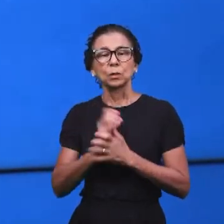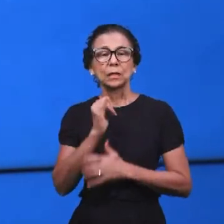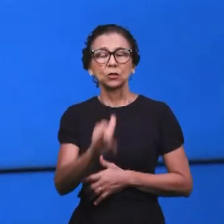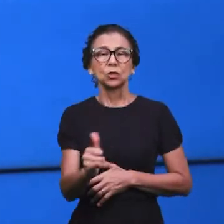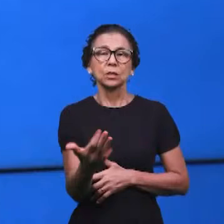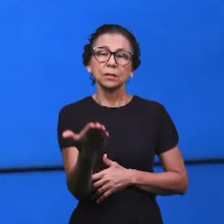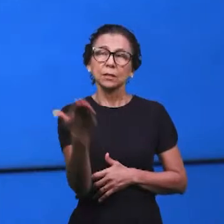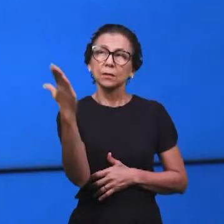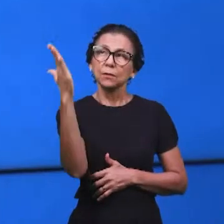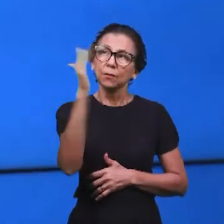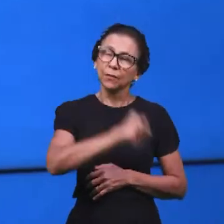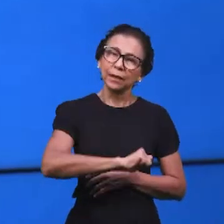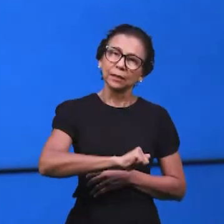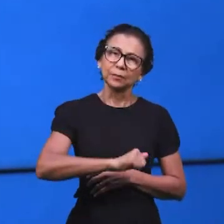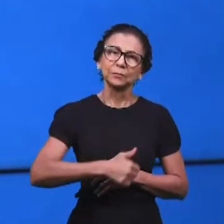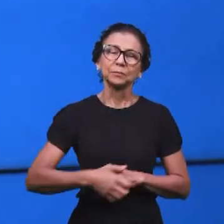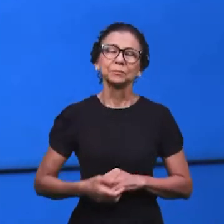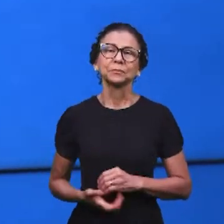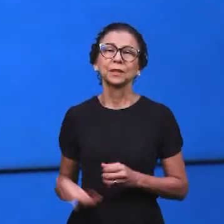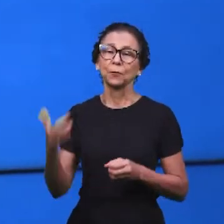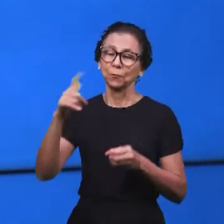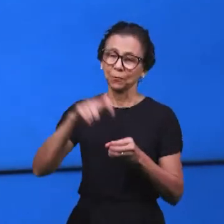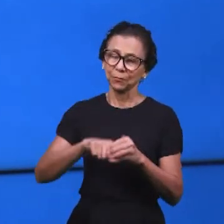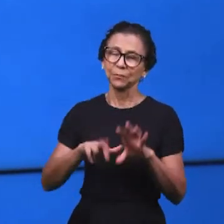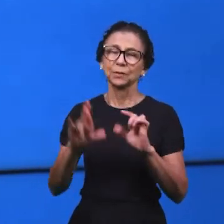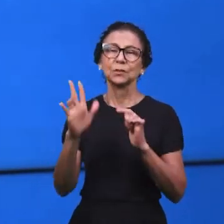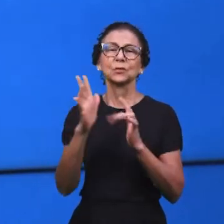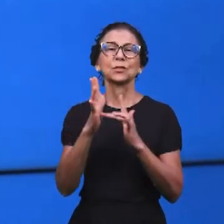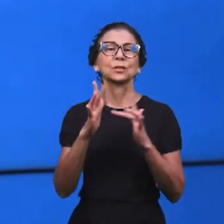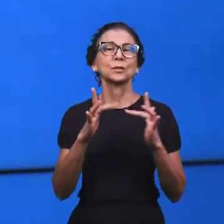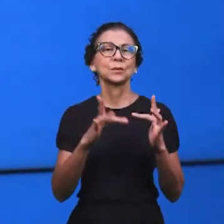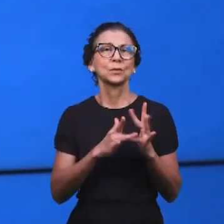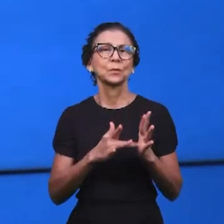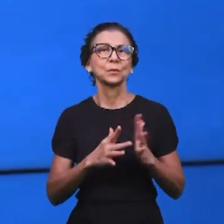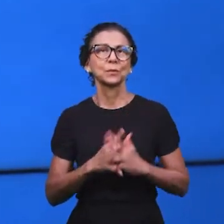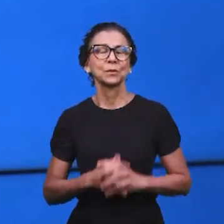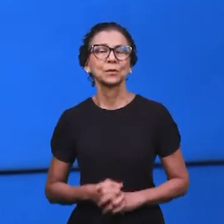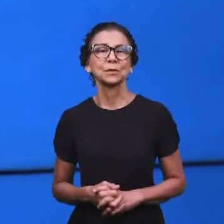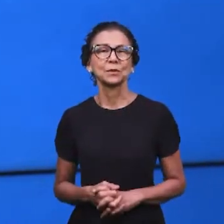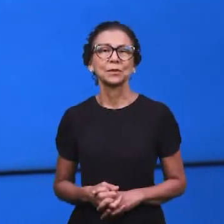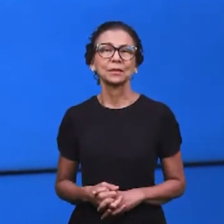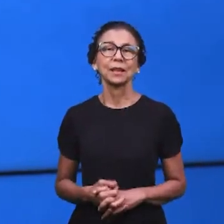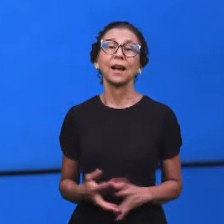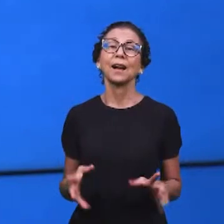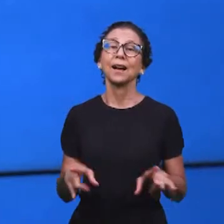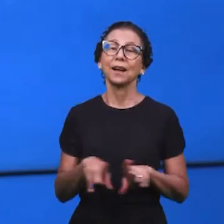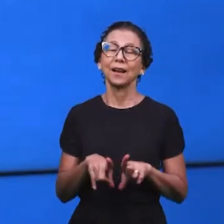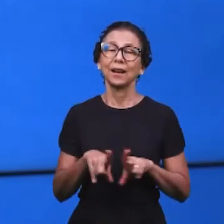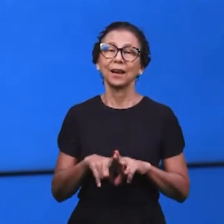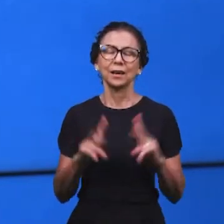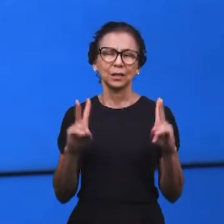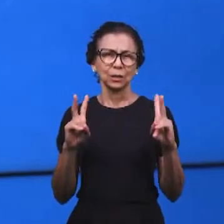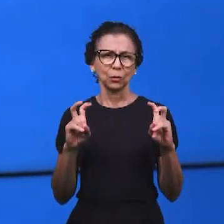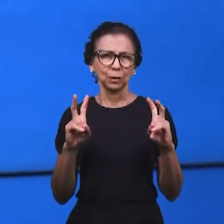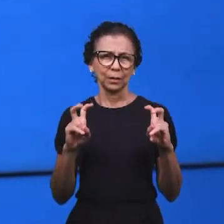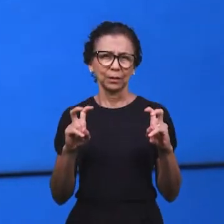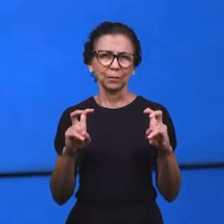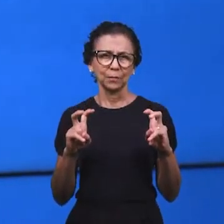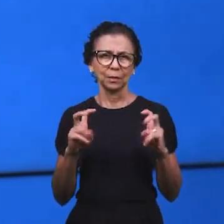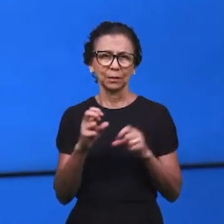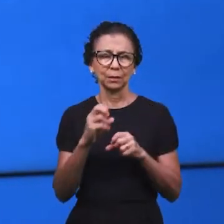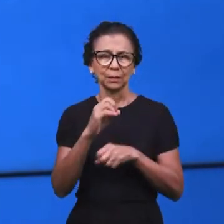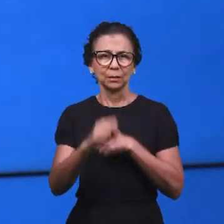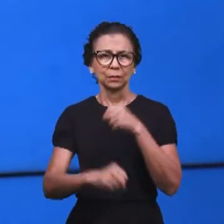E coincidentemente, que maravilha, A coincidência com o nosso lema deste ano, em Apocalipse capítulo 3, verso